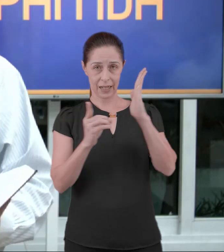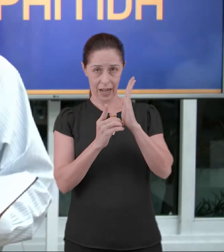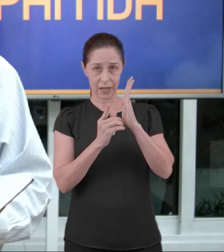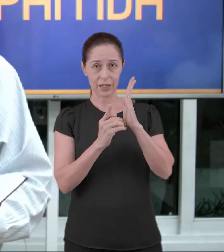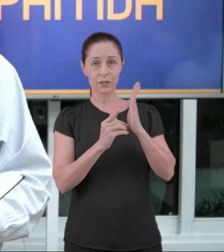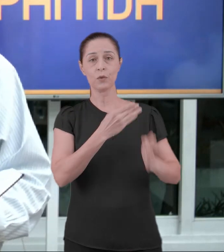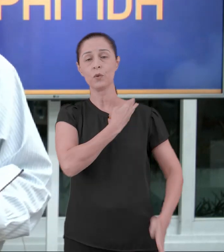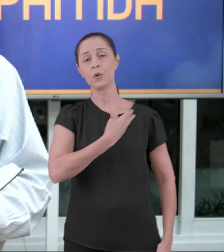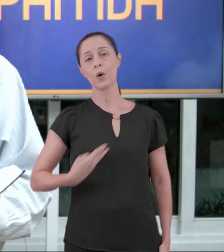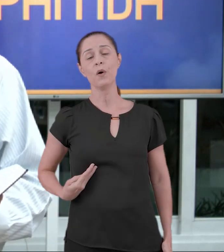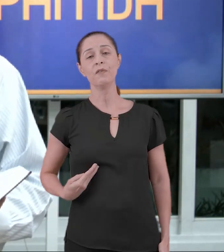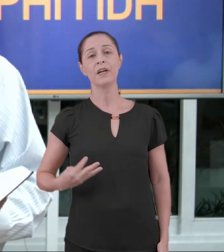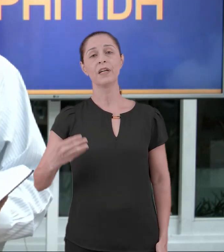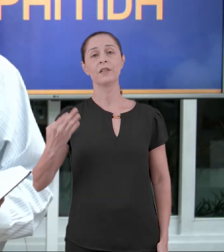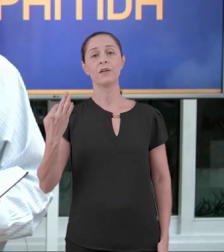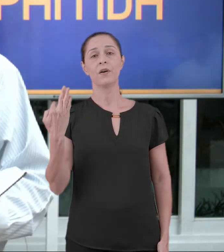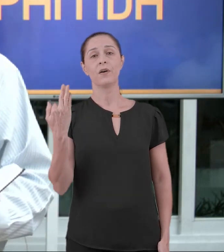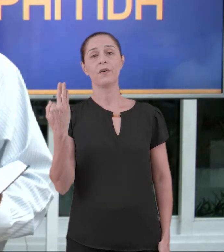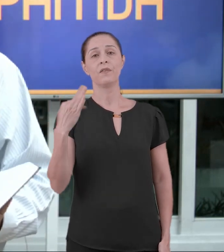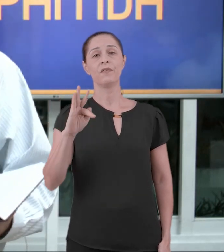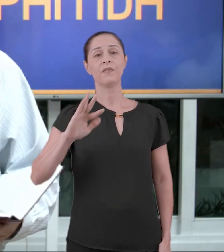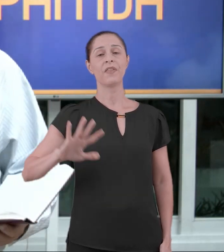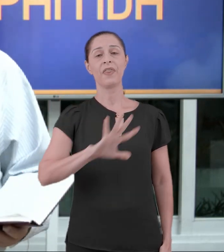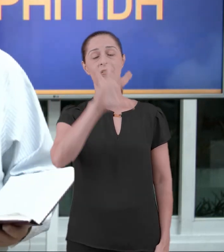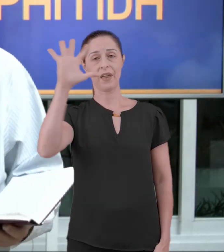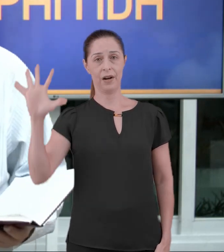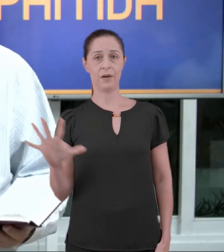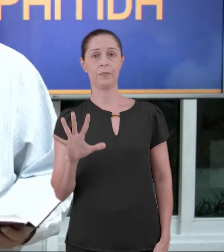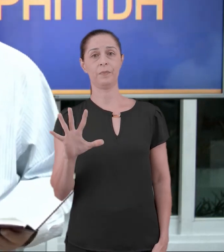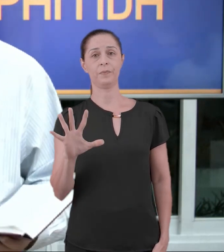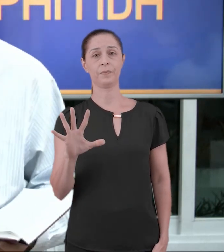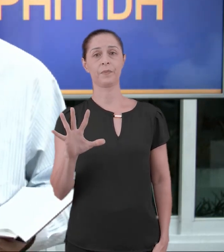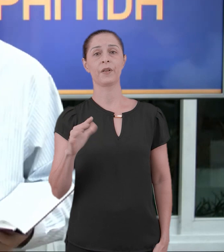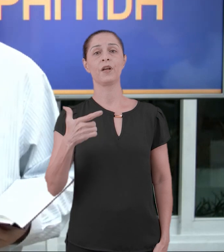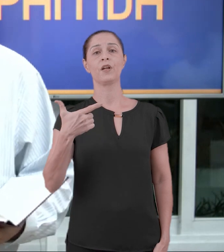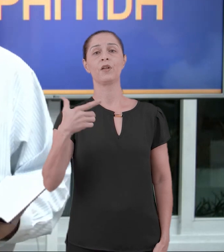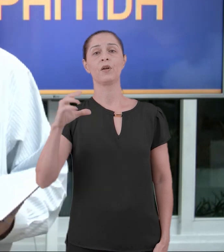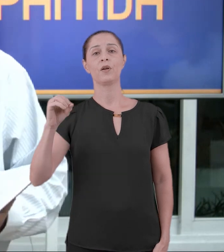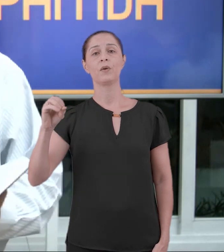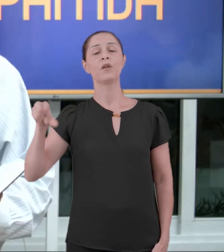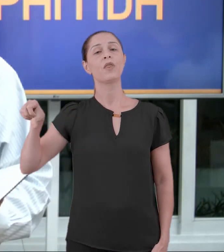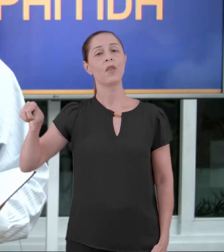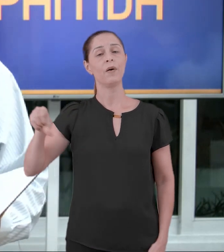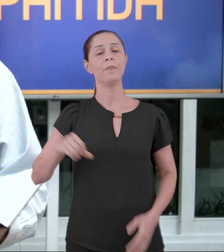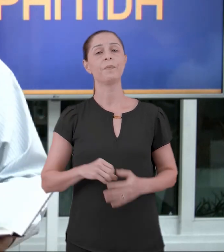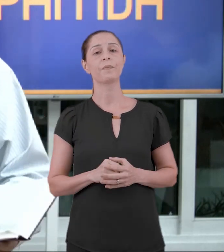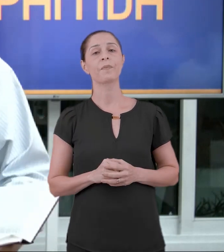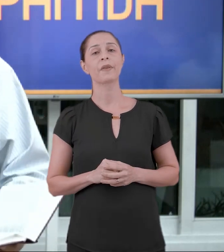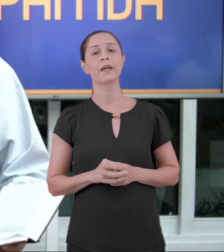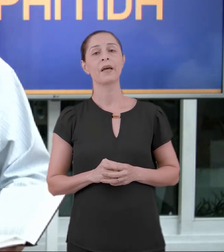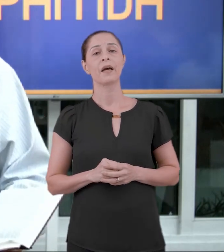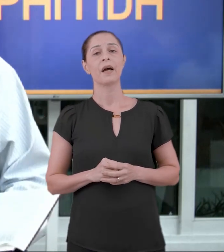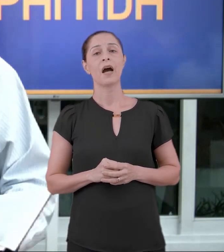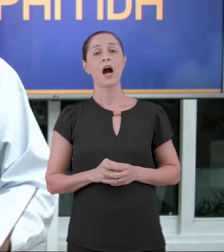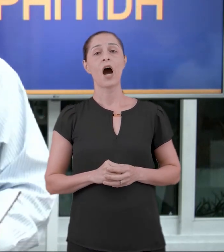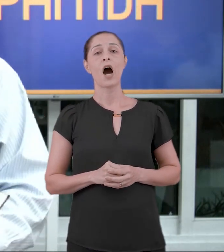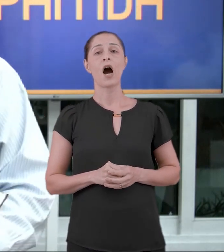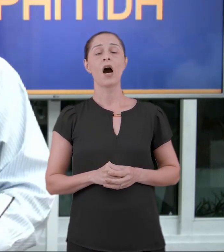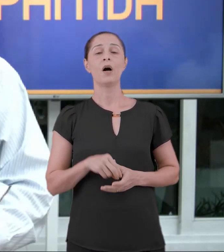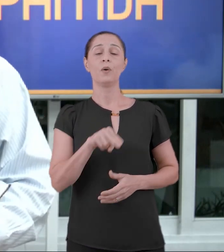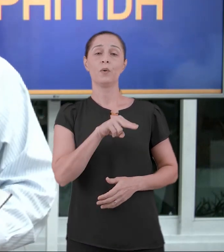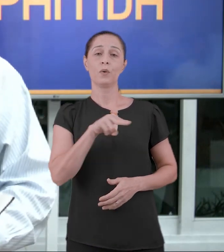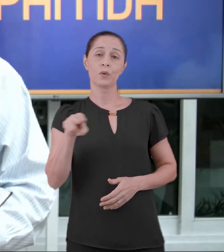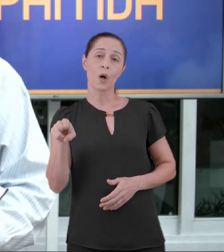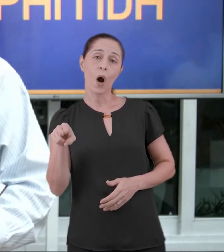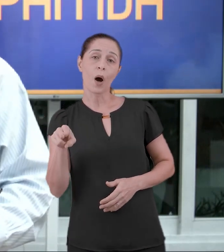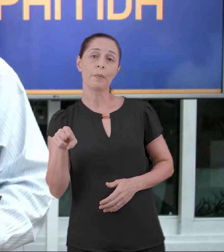decreto do governo federal. E esse nome foi escolhido por alguns